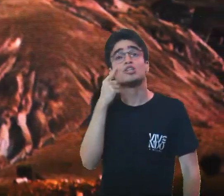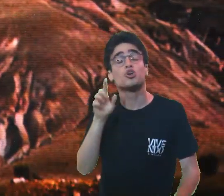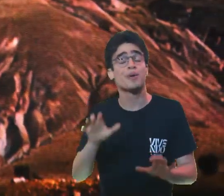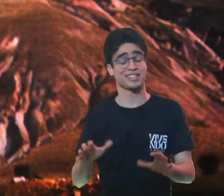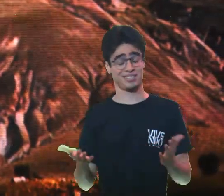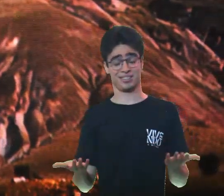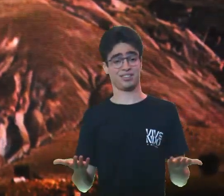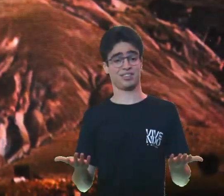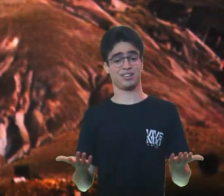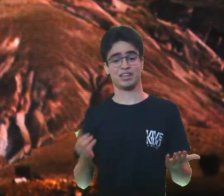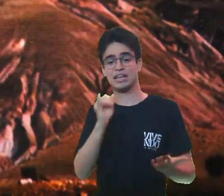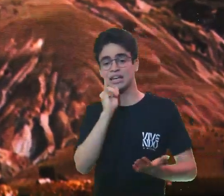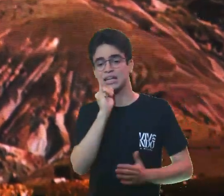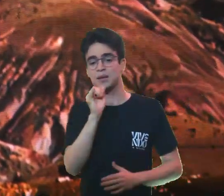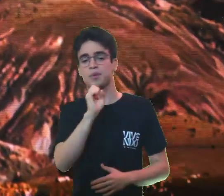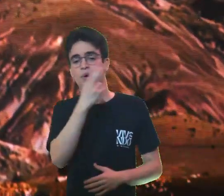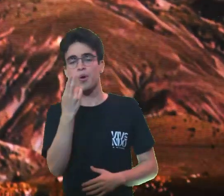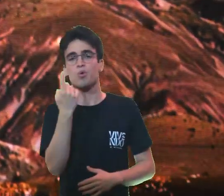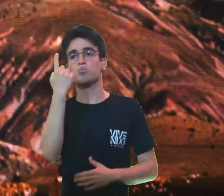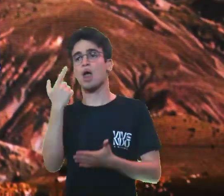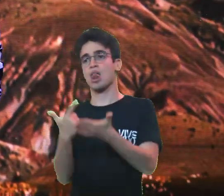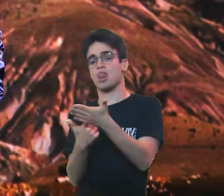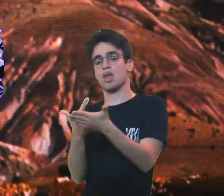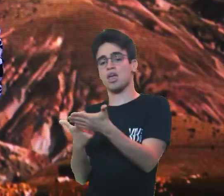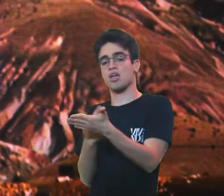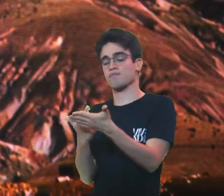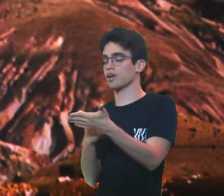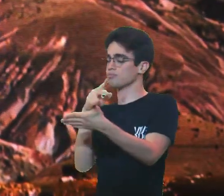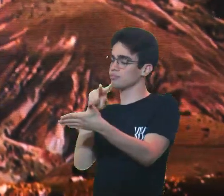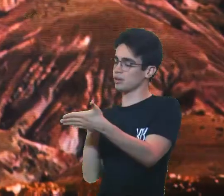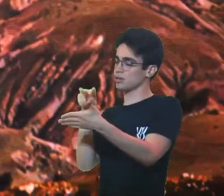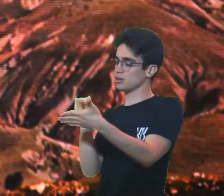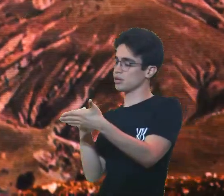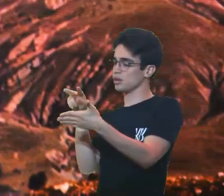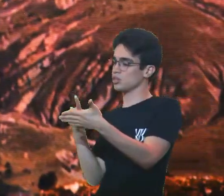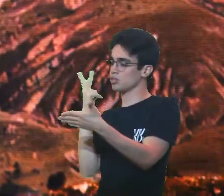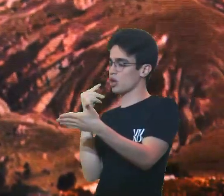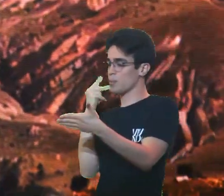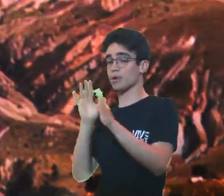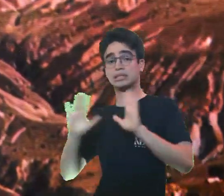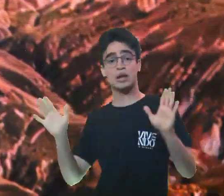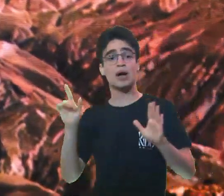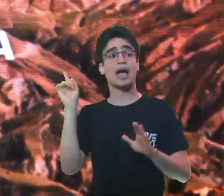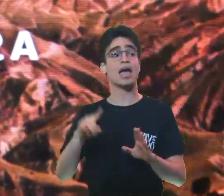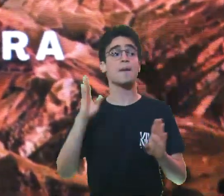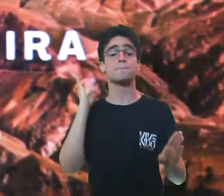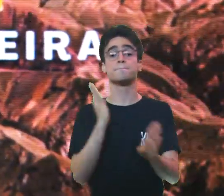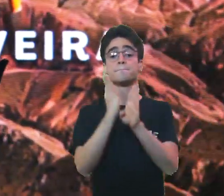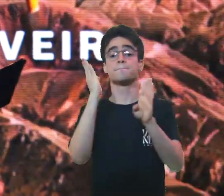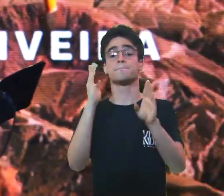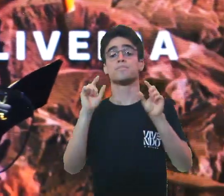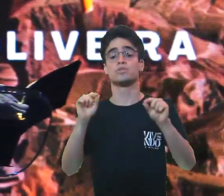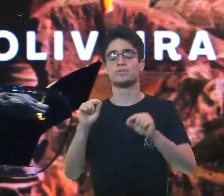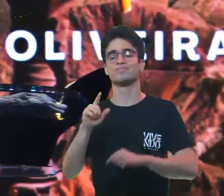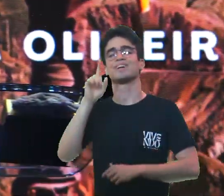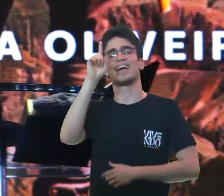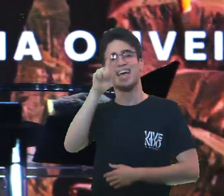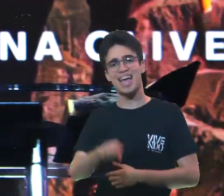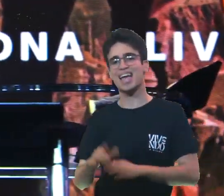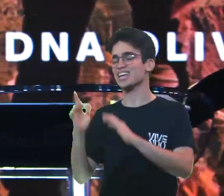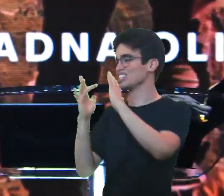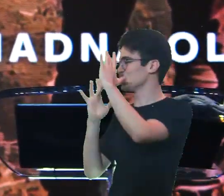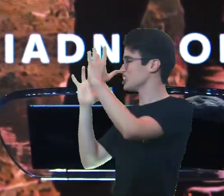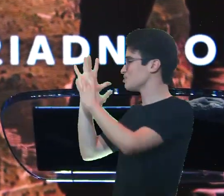descobrir a sua causa através da leitura de um livro. A nossa causa é descoberta a partir do nosso relacionamento